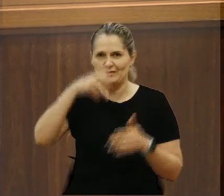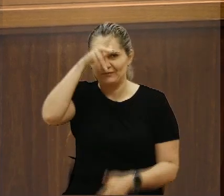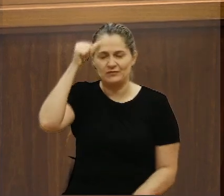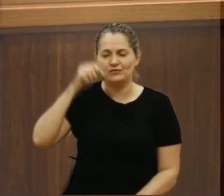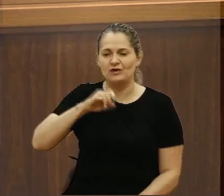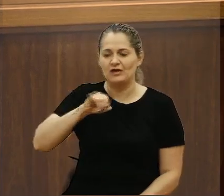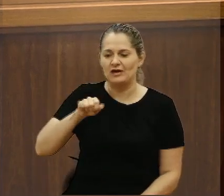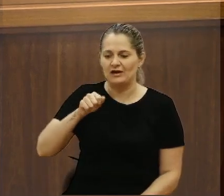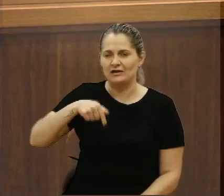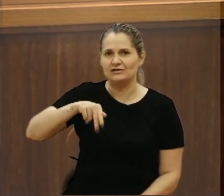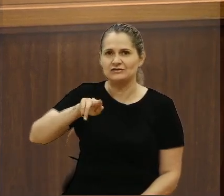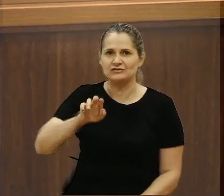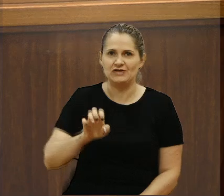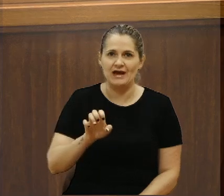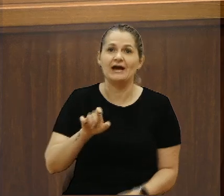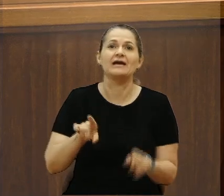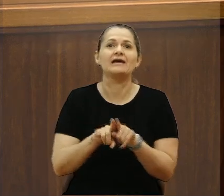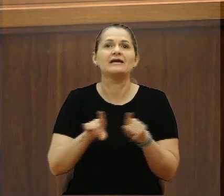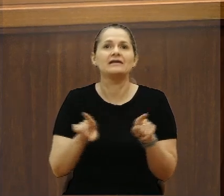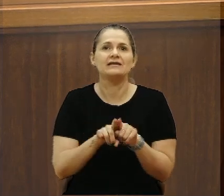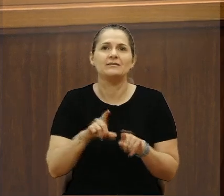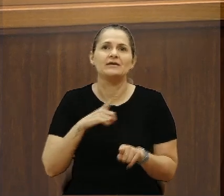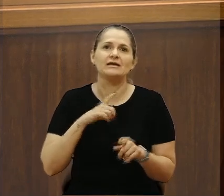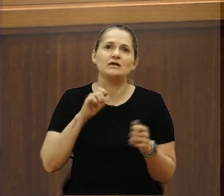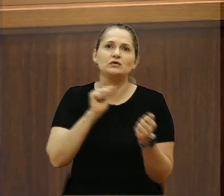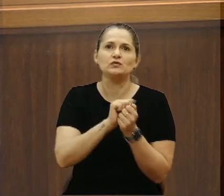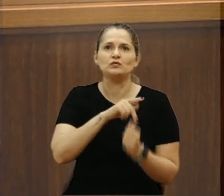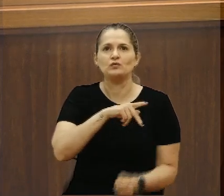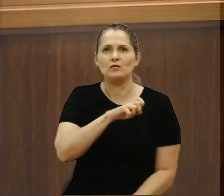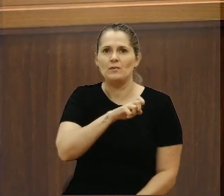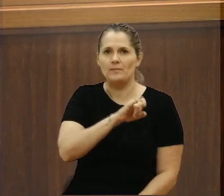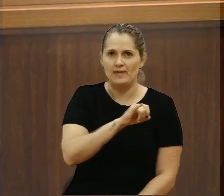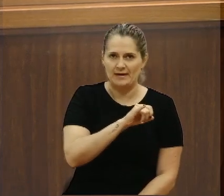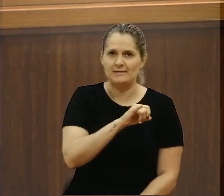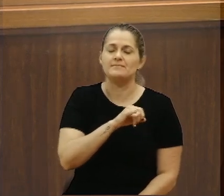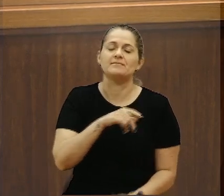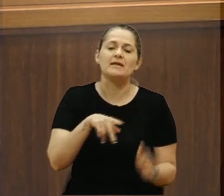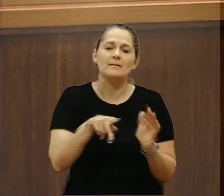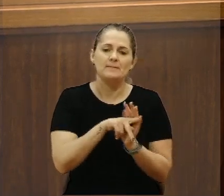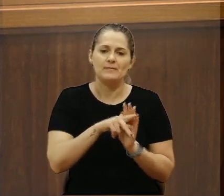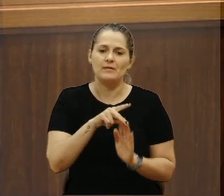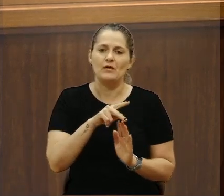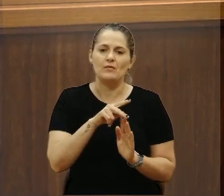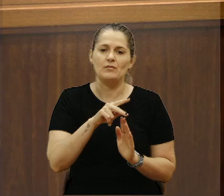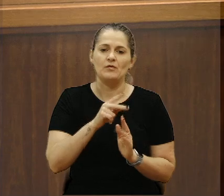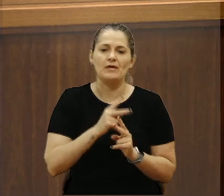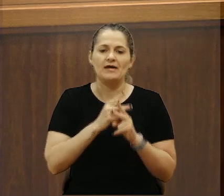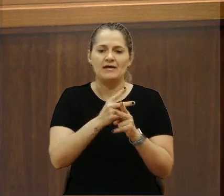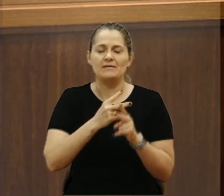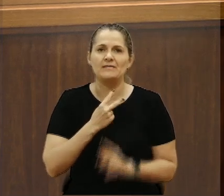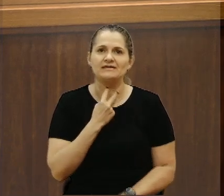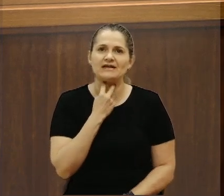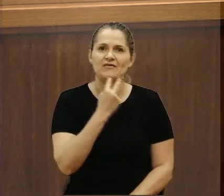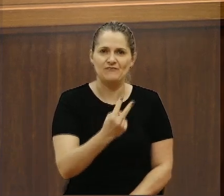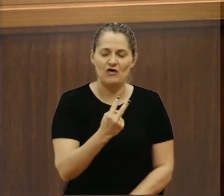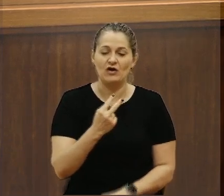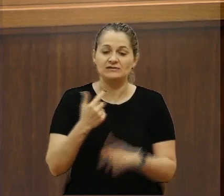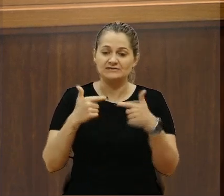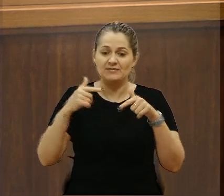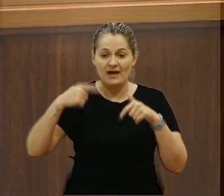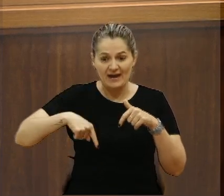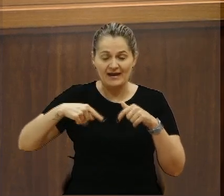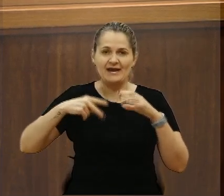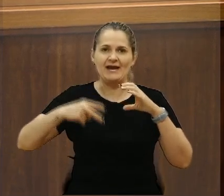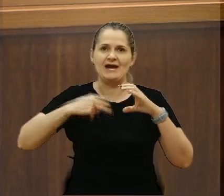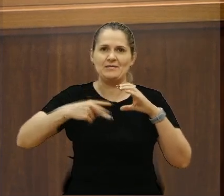parte, reúne conosco na PEN para levar a voz dos servidores, das servidoras aqui da casa, e o objetivo